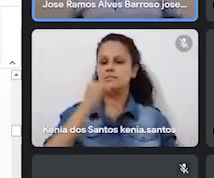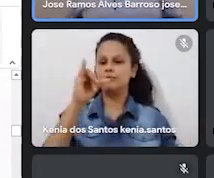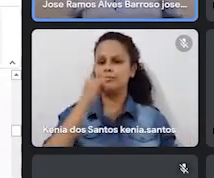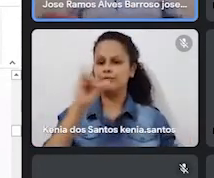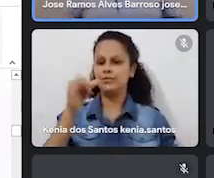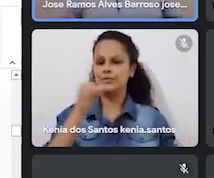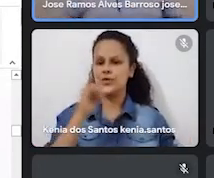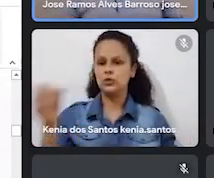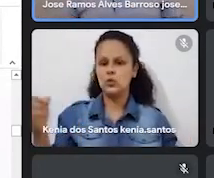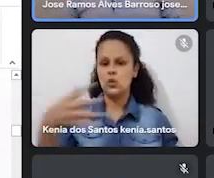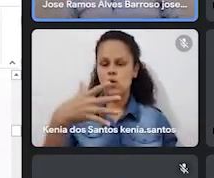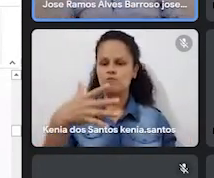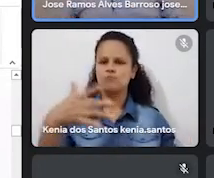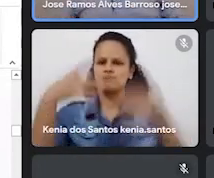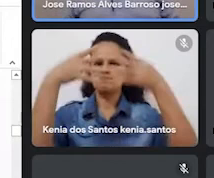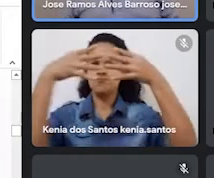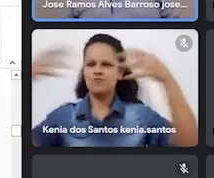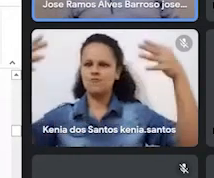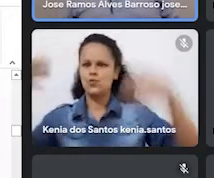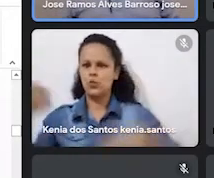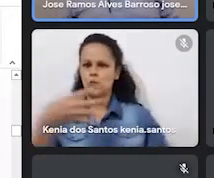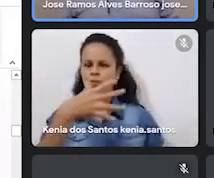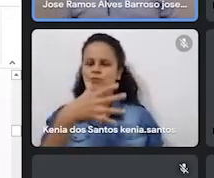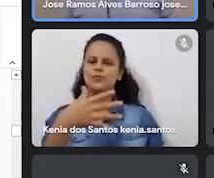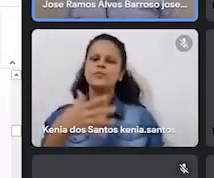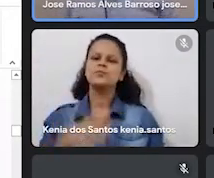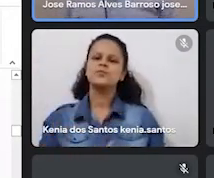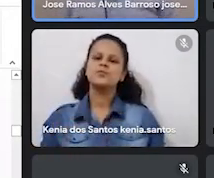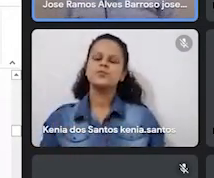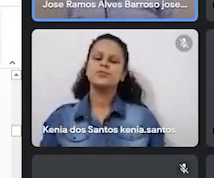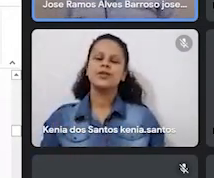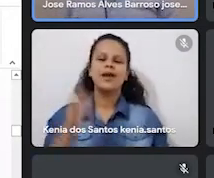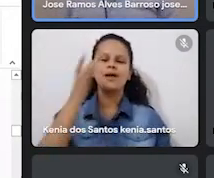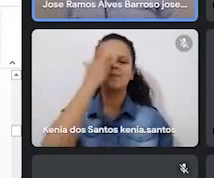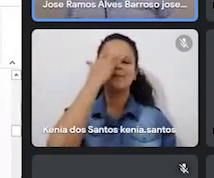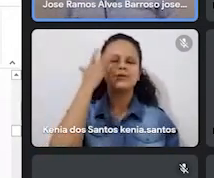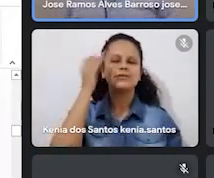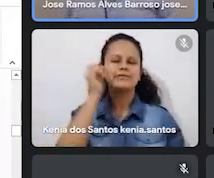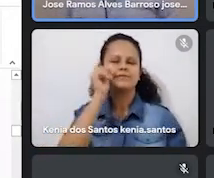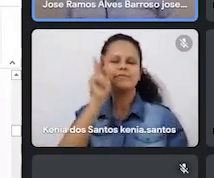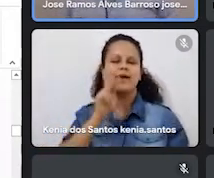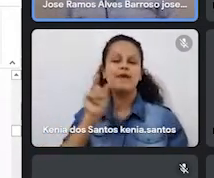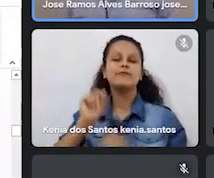nova, o que os espertinhos faziam?